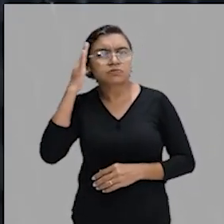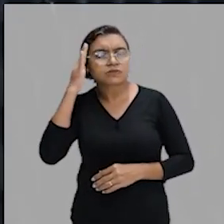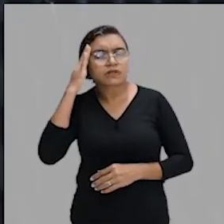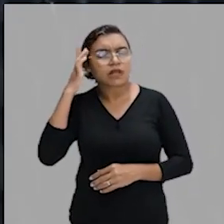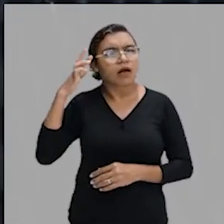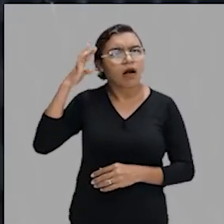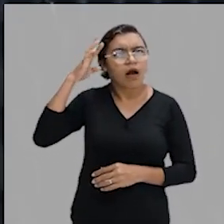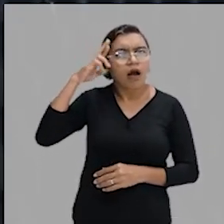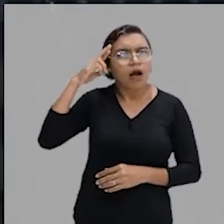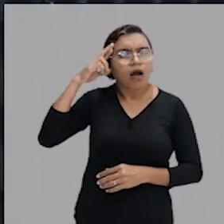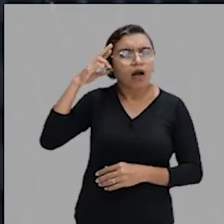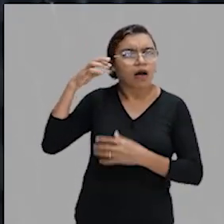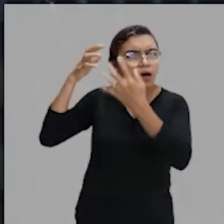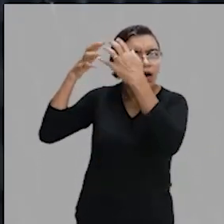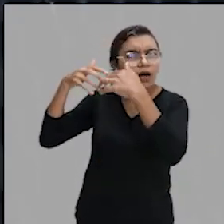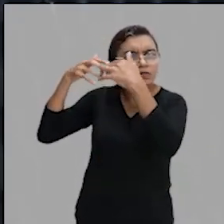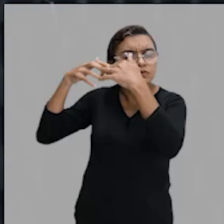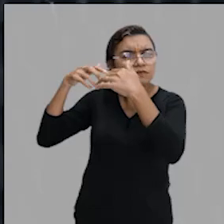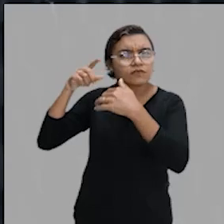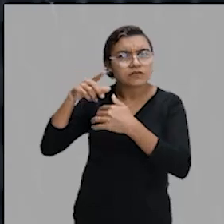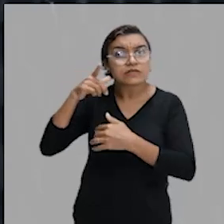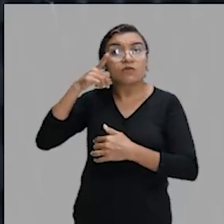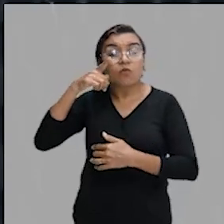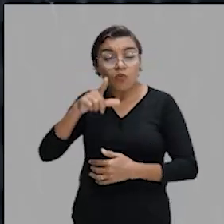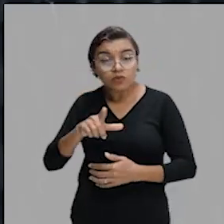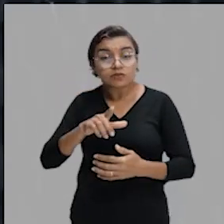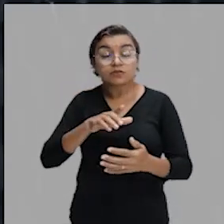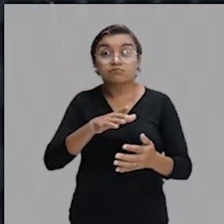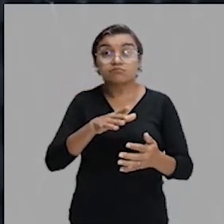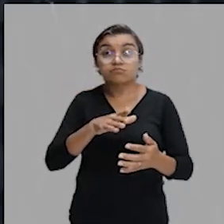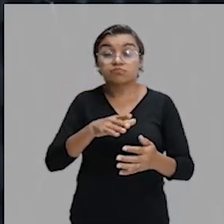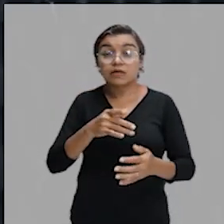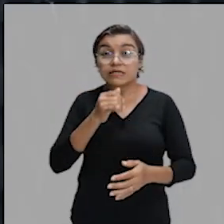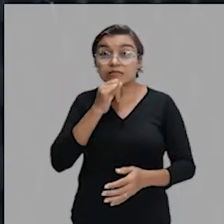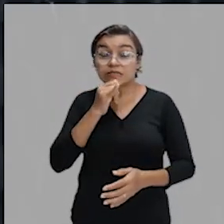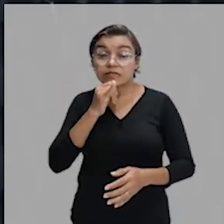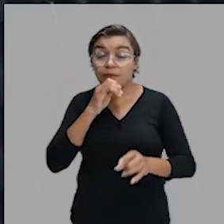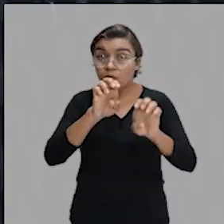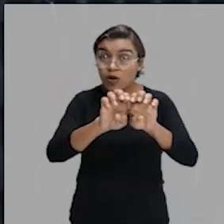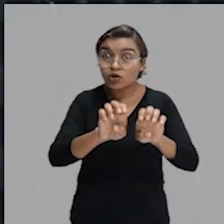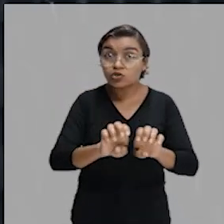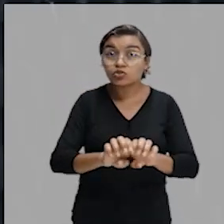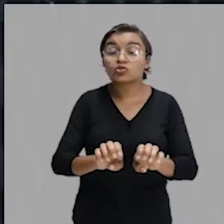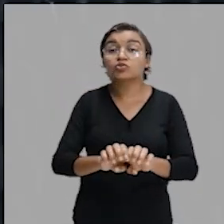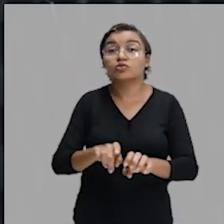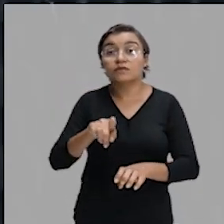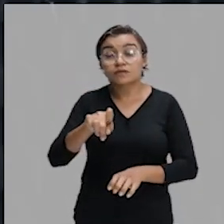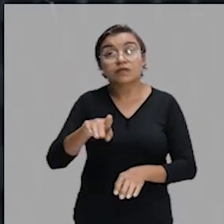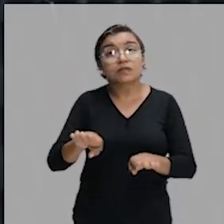dominando a estrutura dele, você ganha até também língua portuguesa, por exemplo, tá?